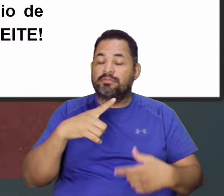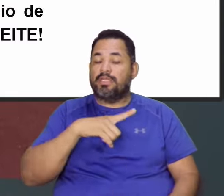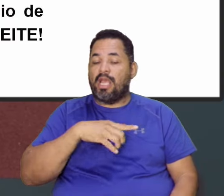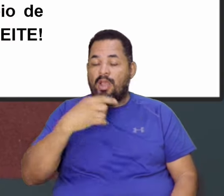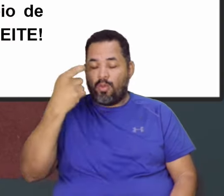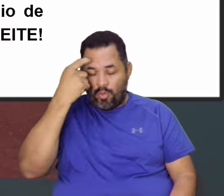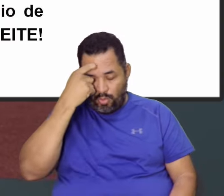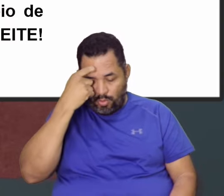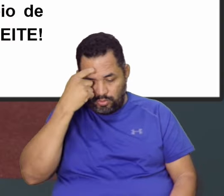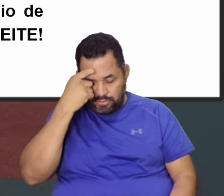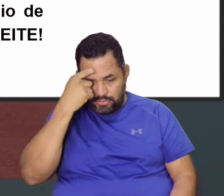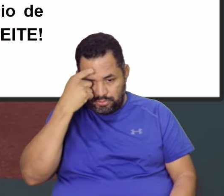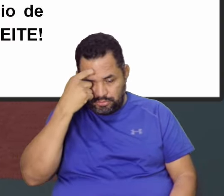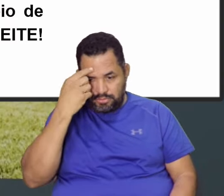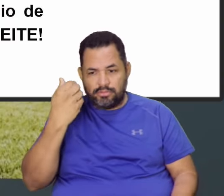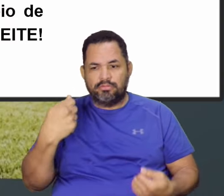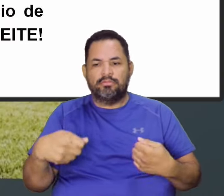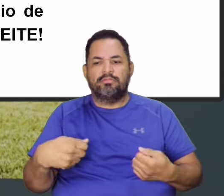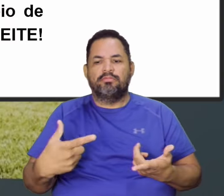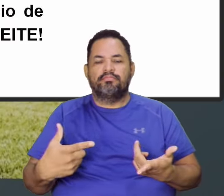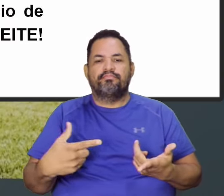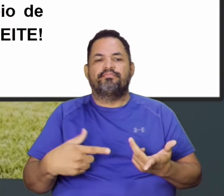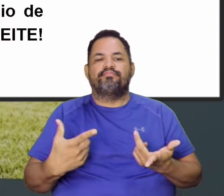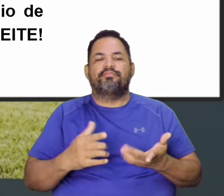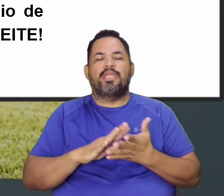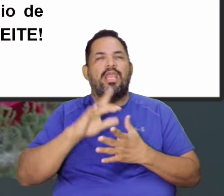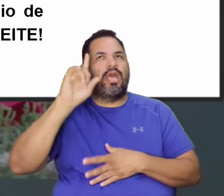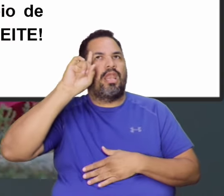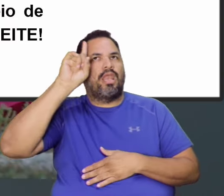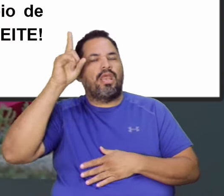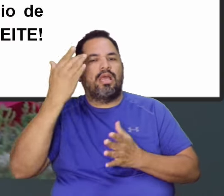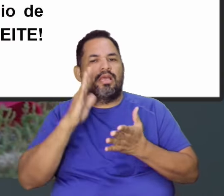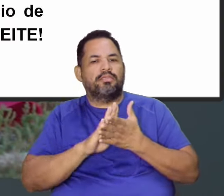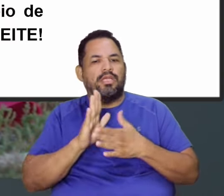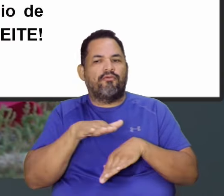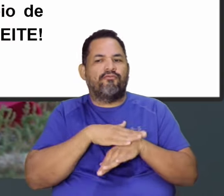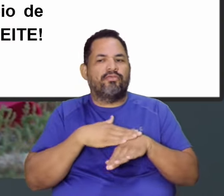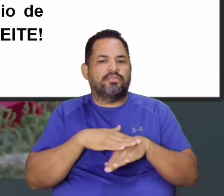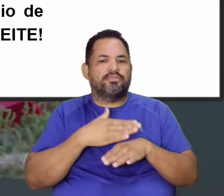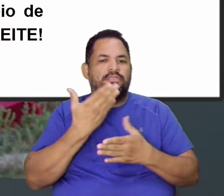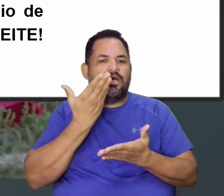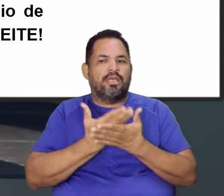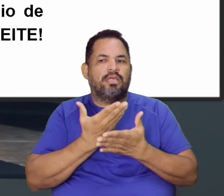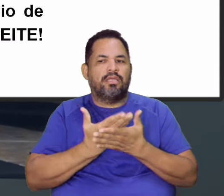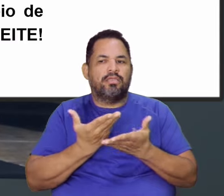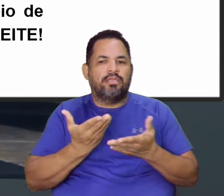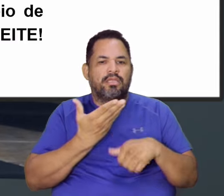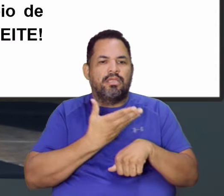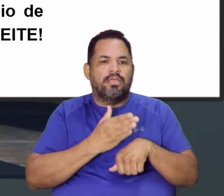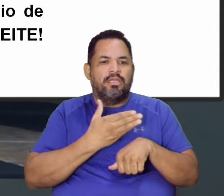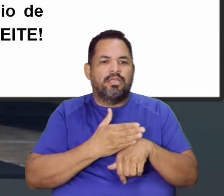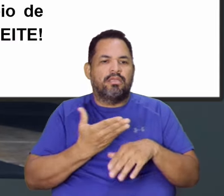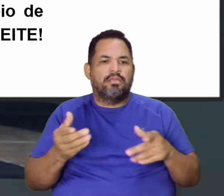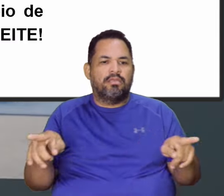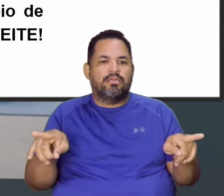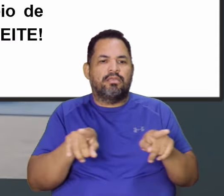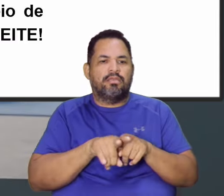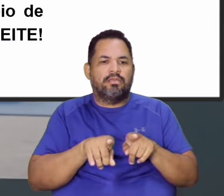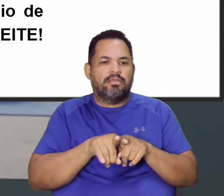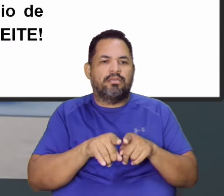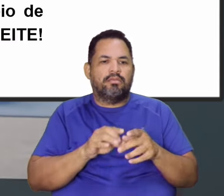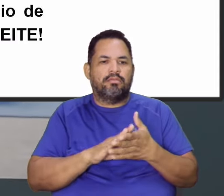ambiental lembra lá daquela daquelas ideias que eu conversei contigo em aula Pois é Coloca ela em prática e também leve